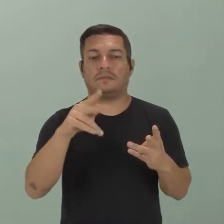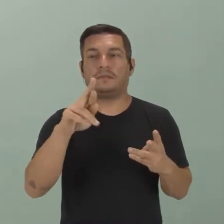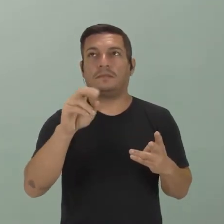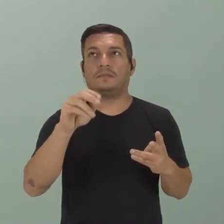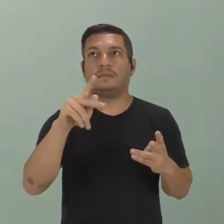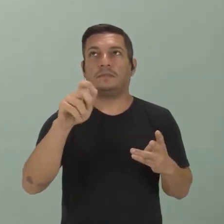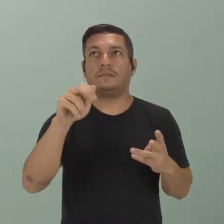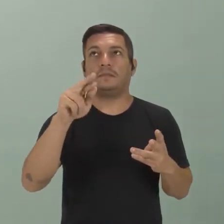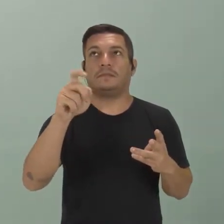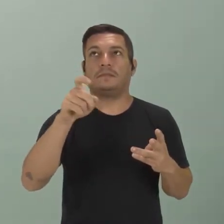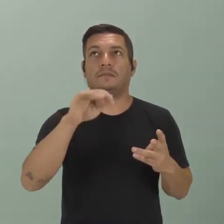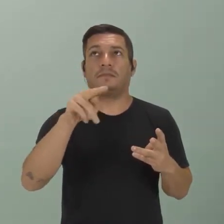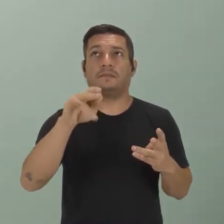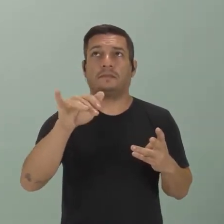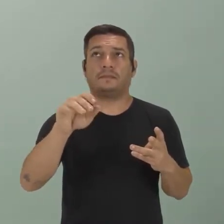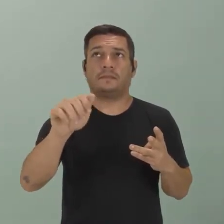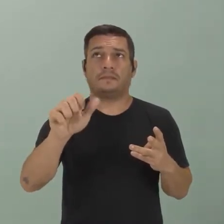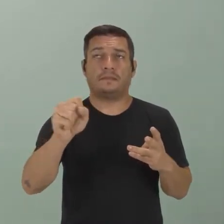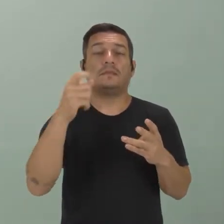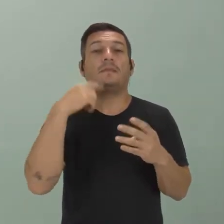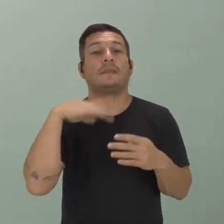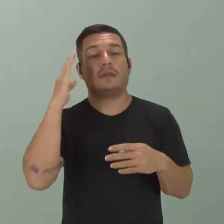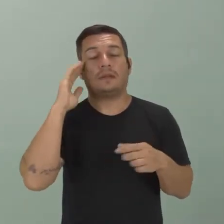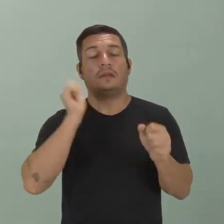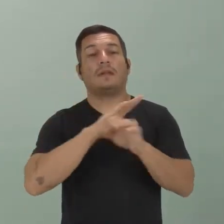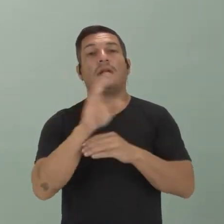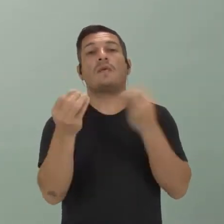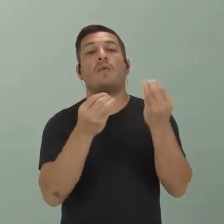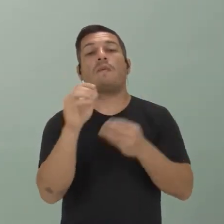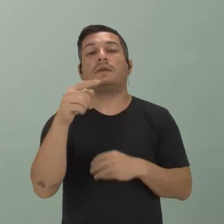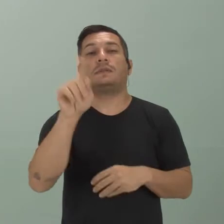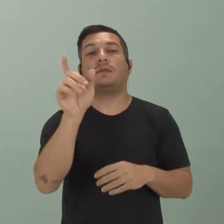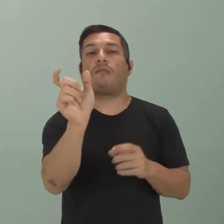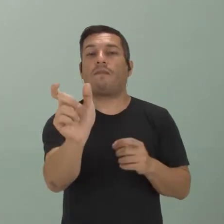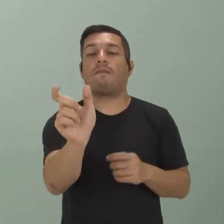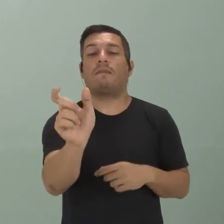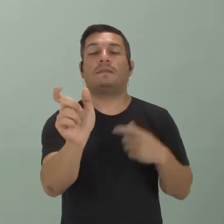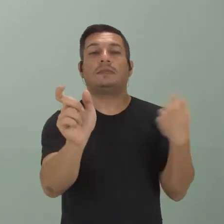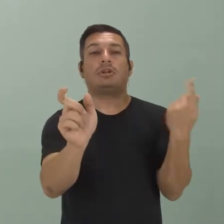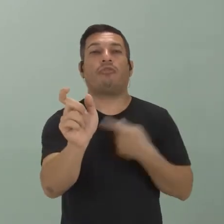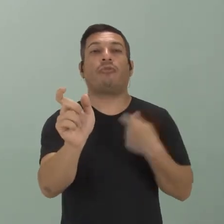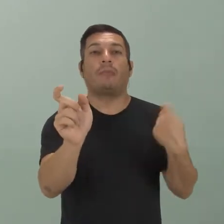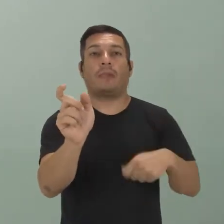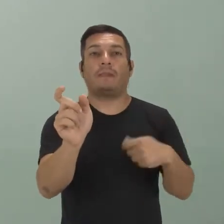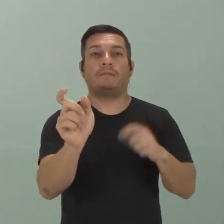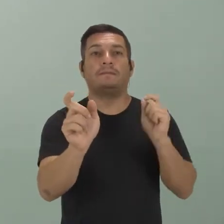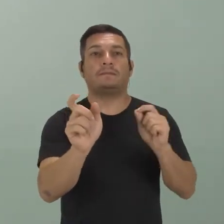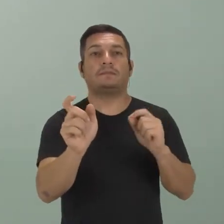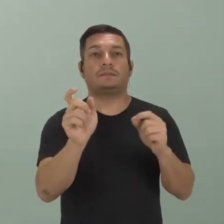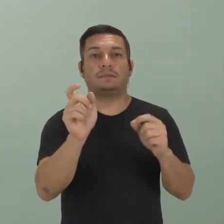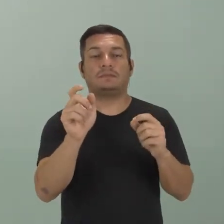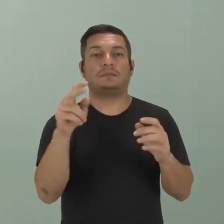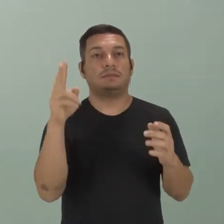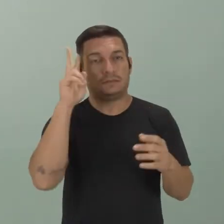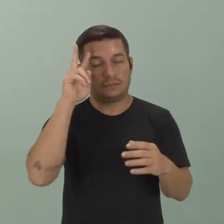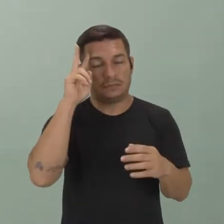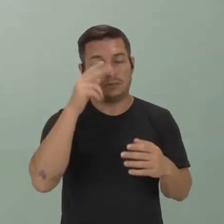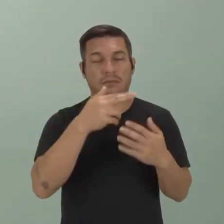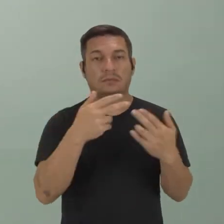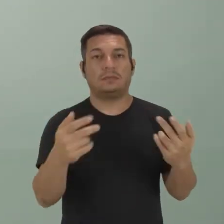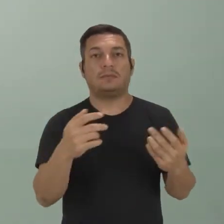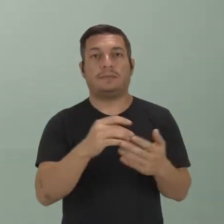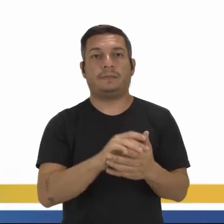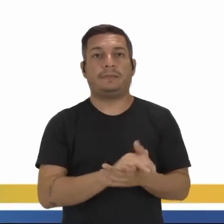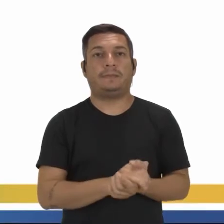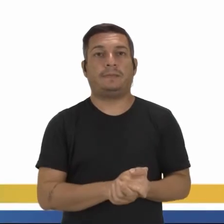podermos entender direitinho quando acentuar ou não acentuar uma palavra, nós precisamos relembrar algumas coisas, tá bom? Dá uma